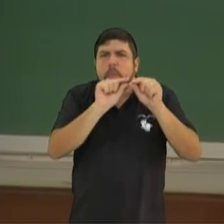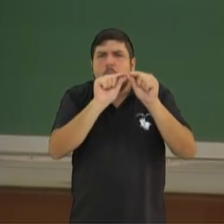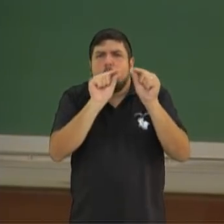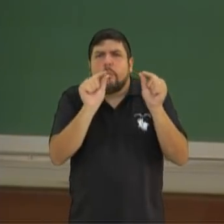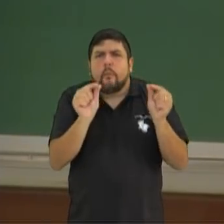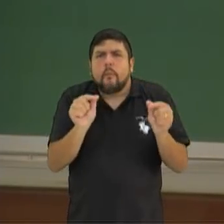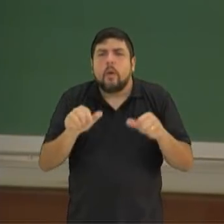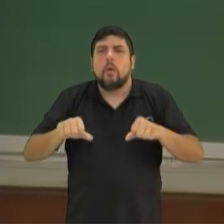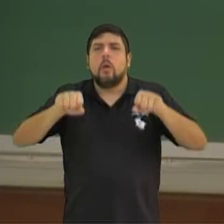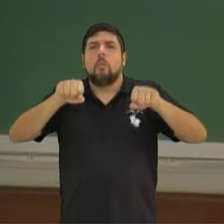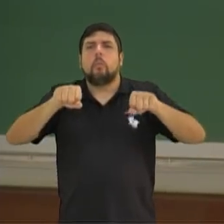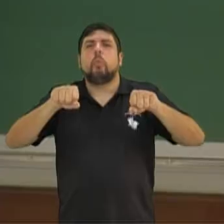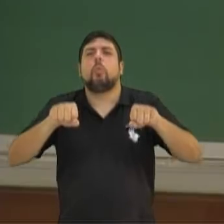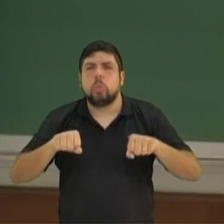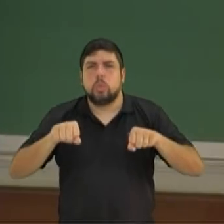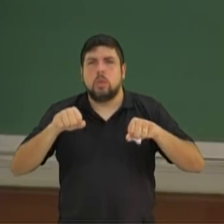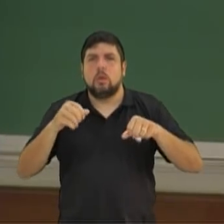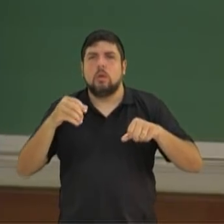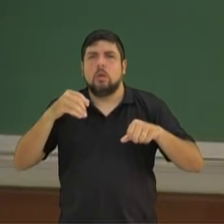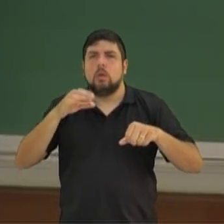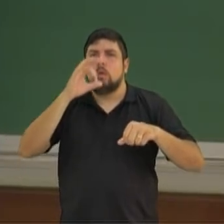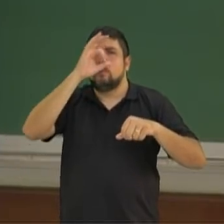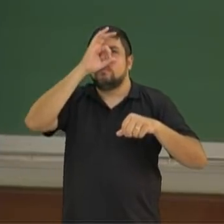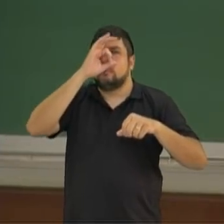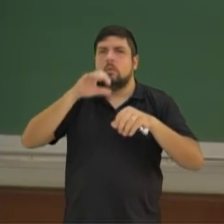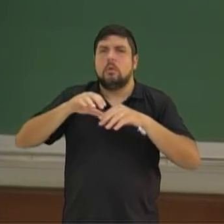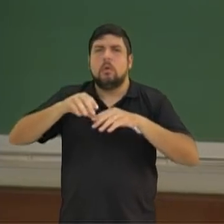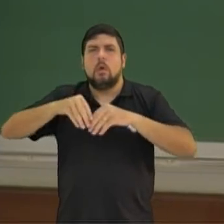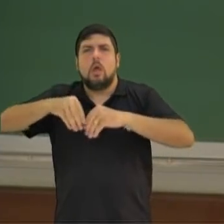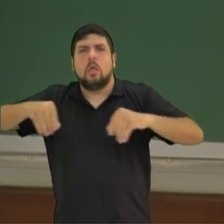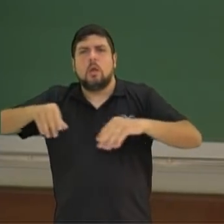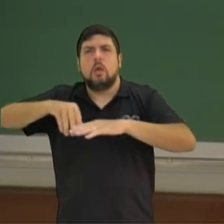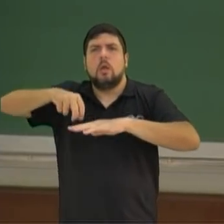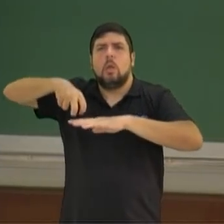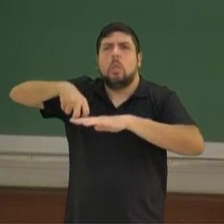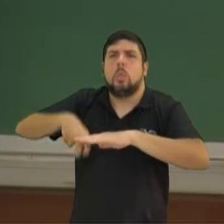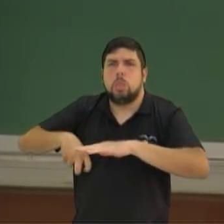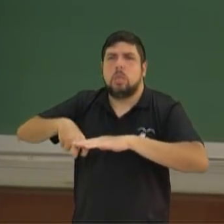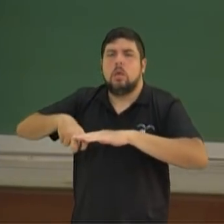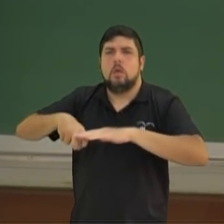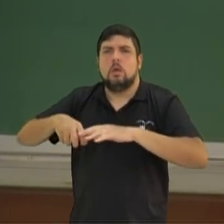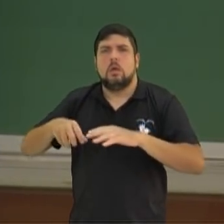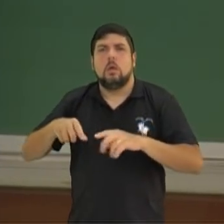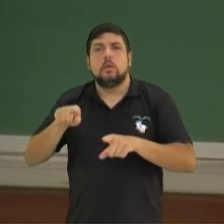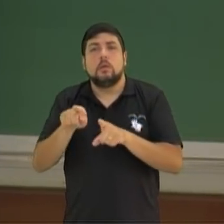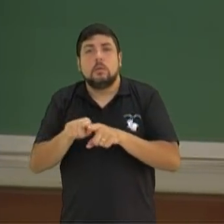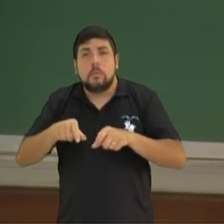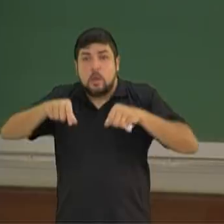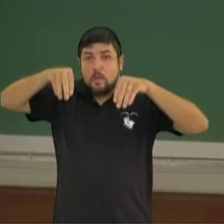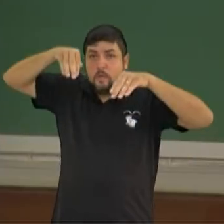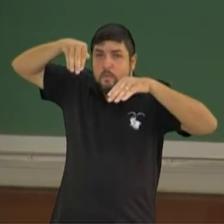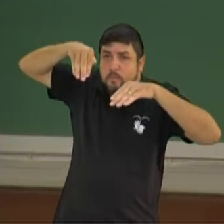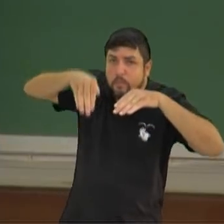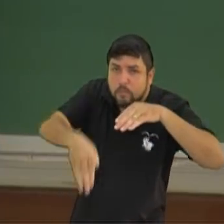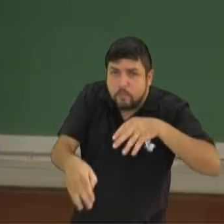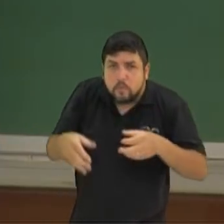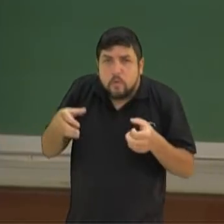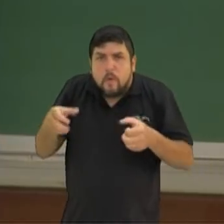fofo, e o freio sem travar não parava a bicicleta nas descidas